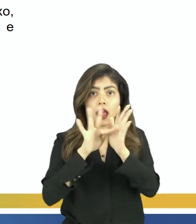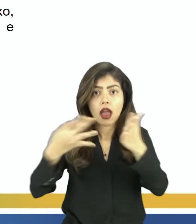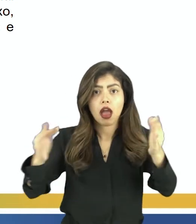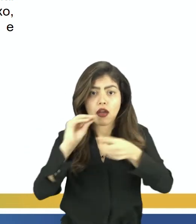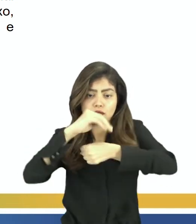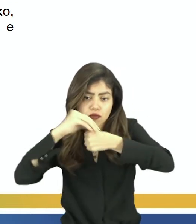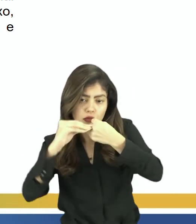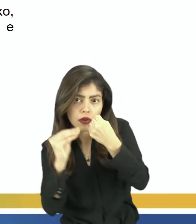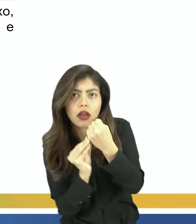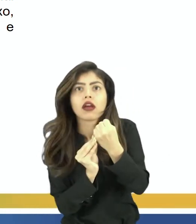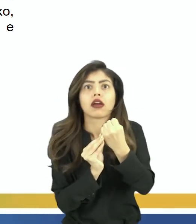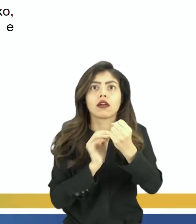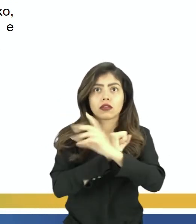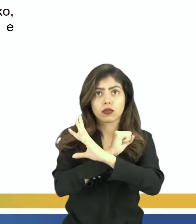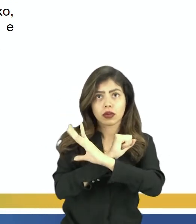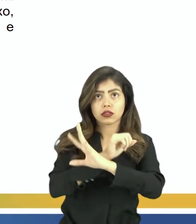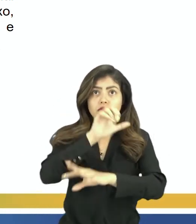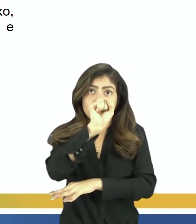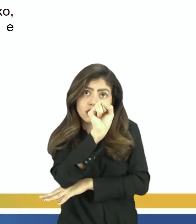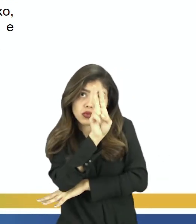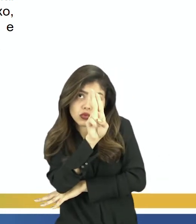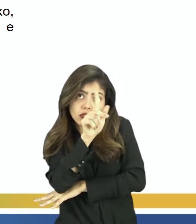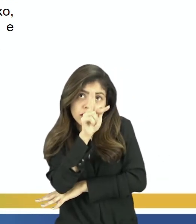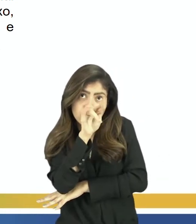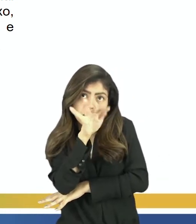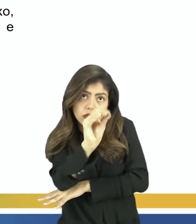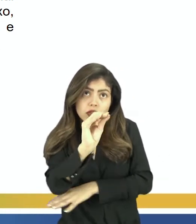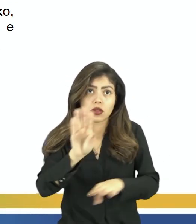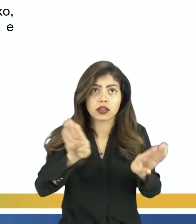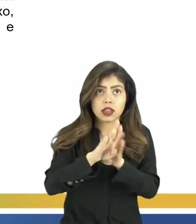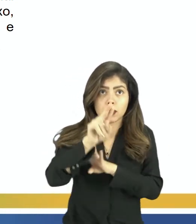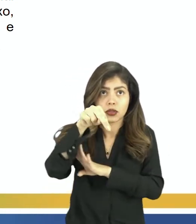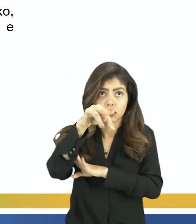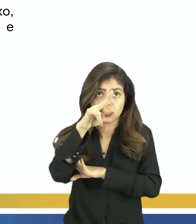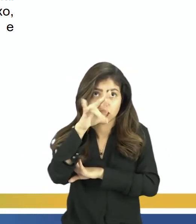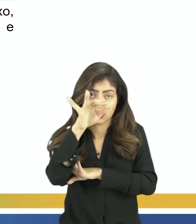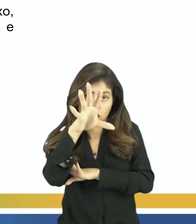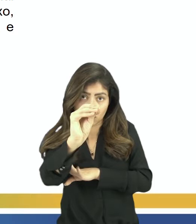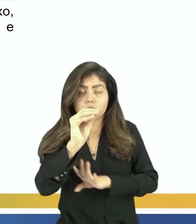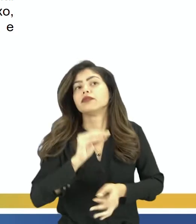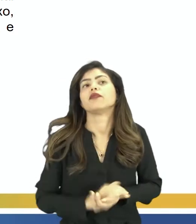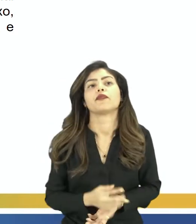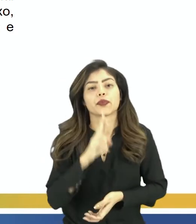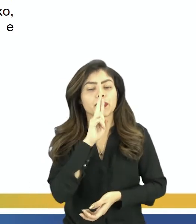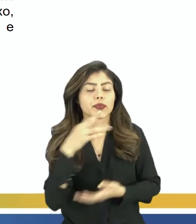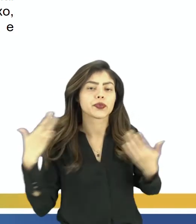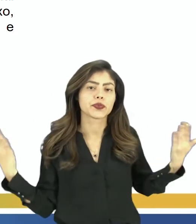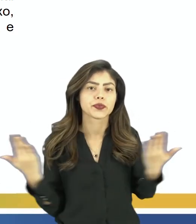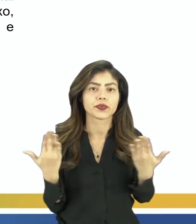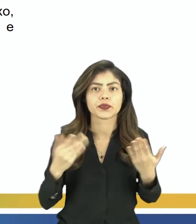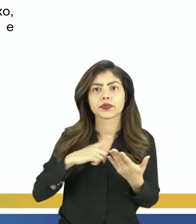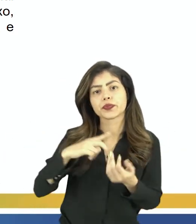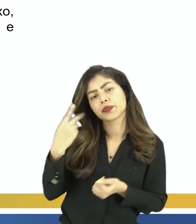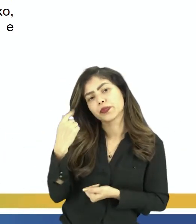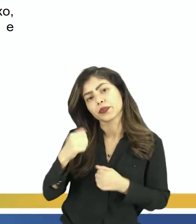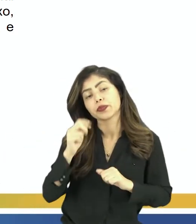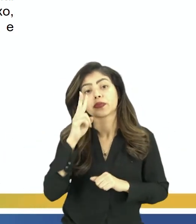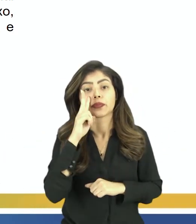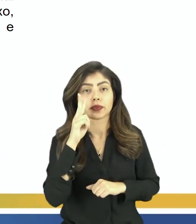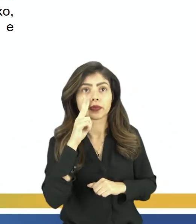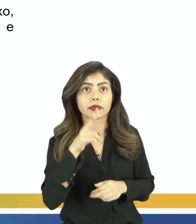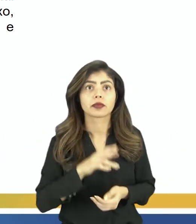fórmulas moleculares do ácido sulfúrico e do ácido nítrico. Bom, para a gente resolver essa questão, a gente vai aqui,